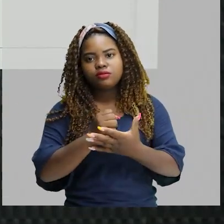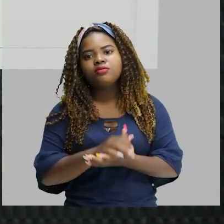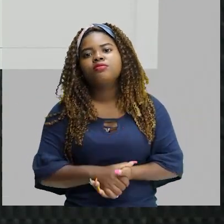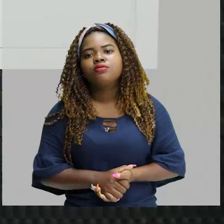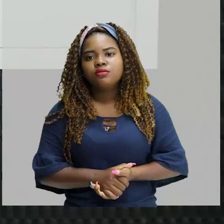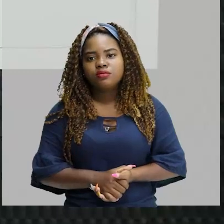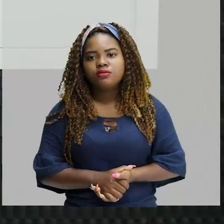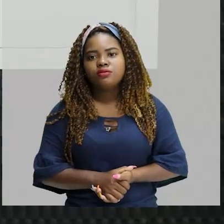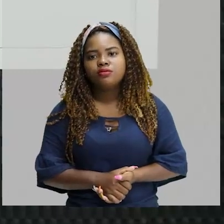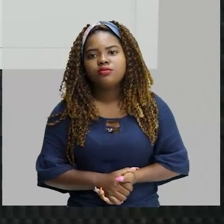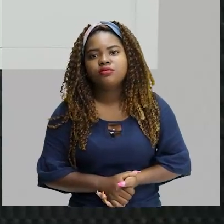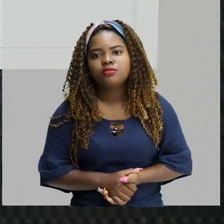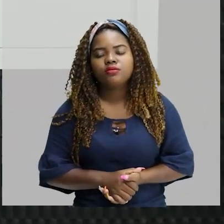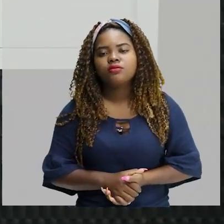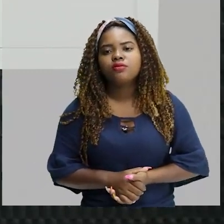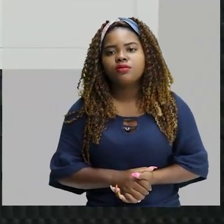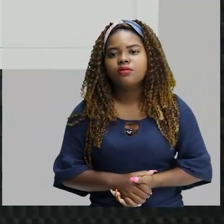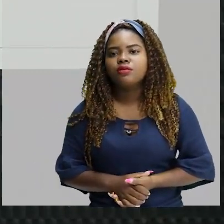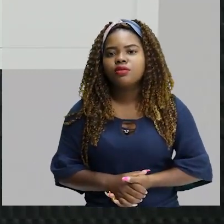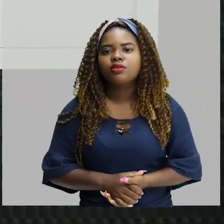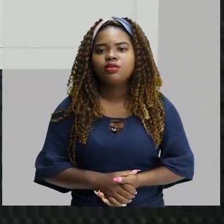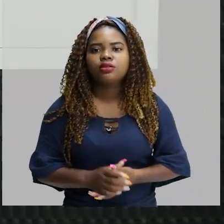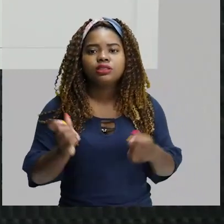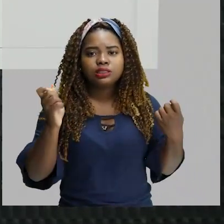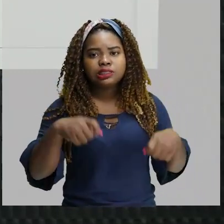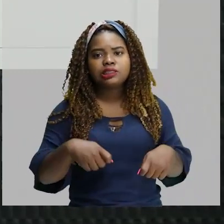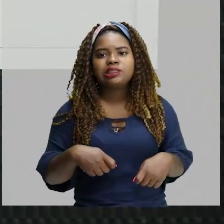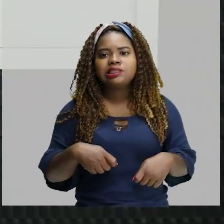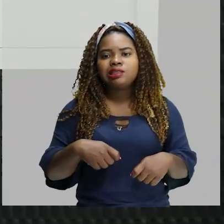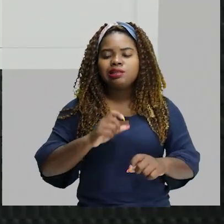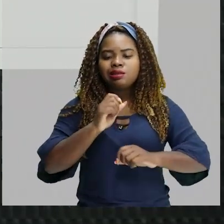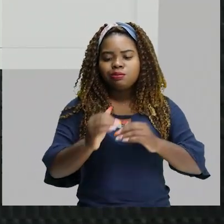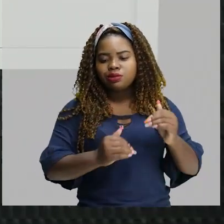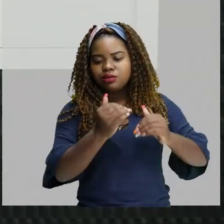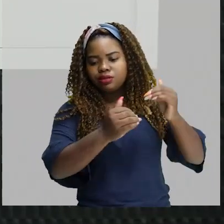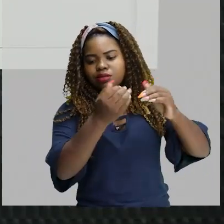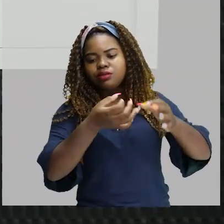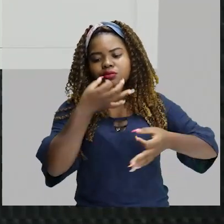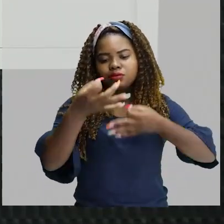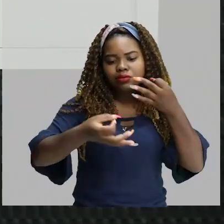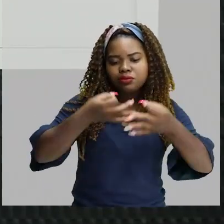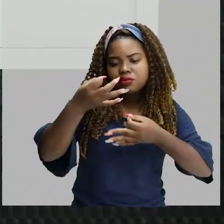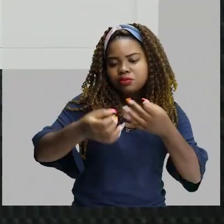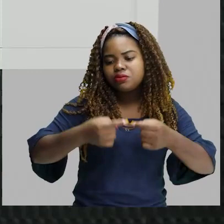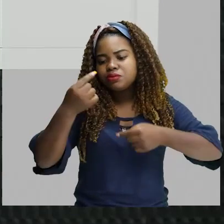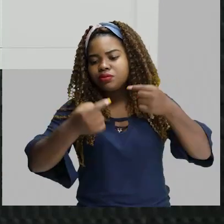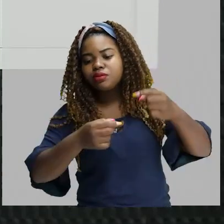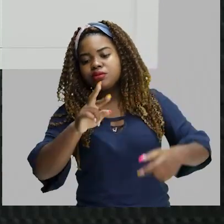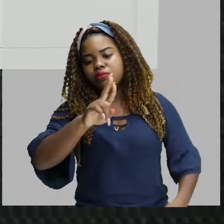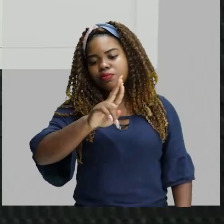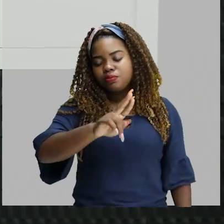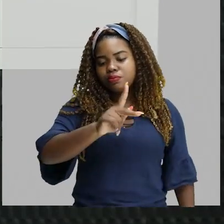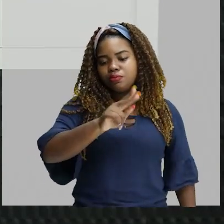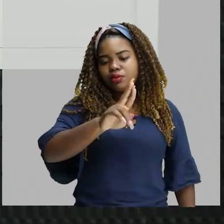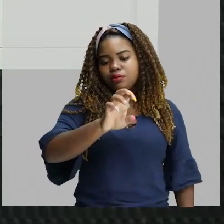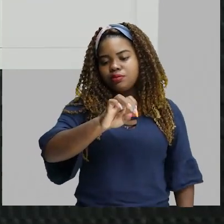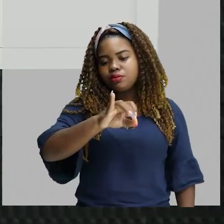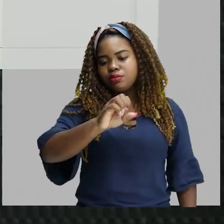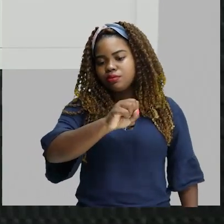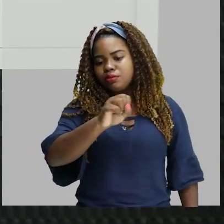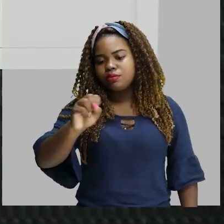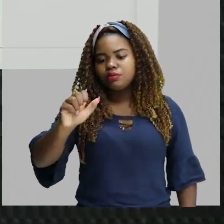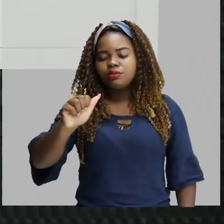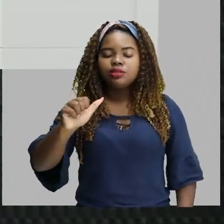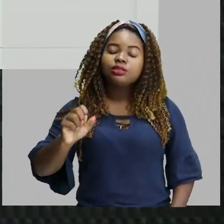participação em escala, para que consigamos construir uma articulação muito bem feita entre premissas e aquilo que elas vão